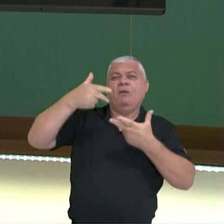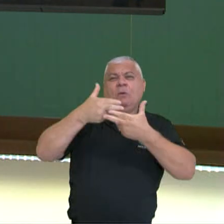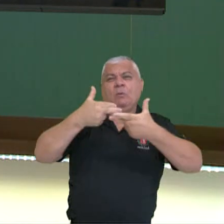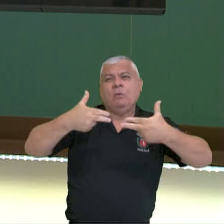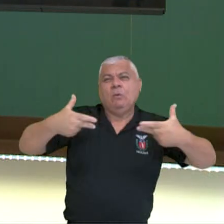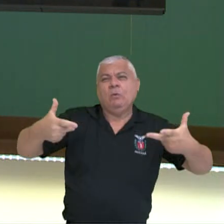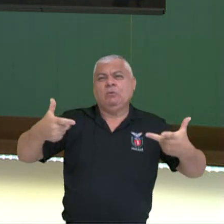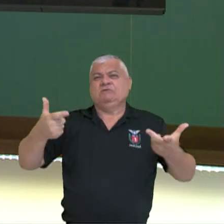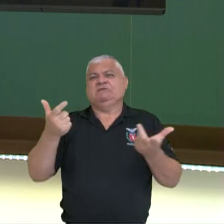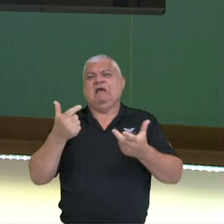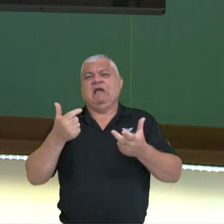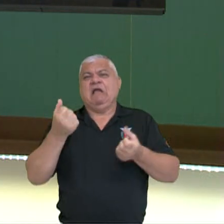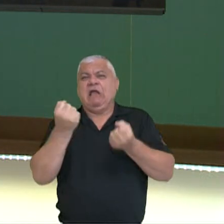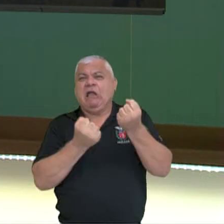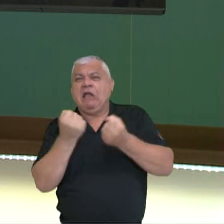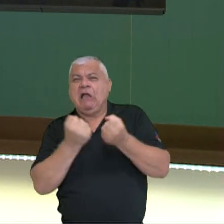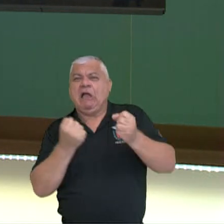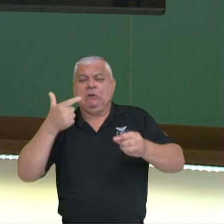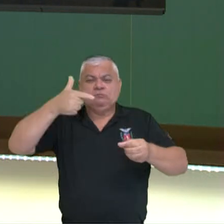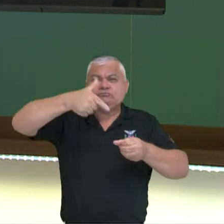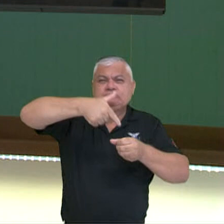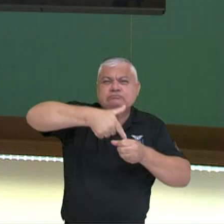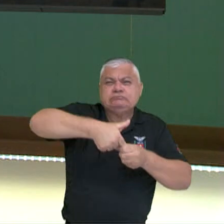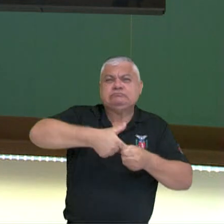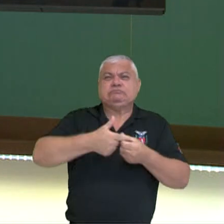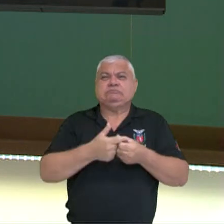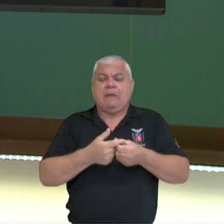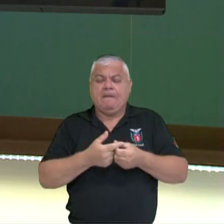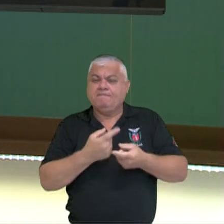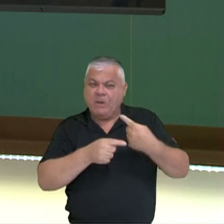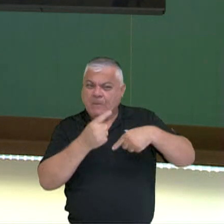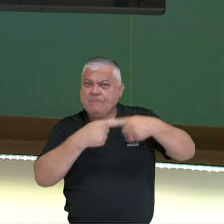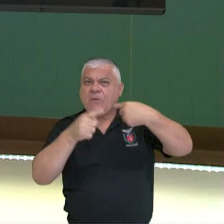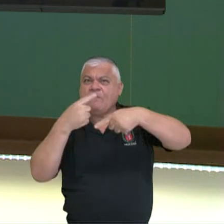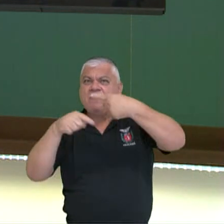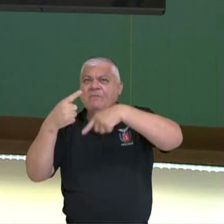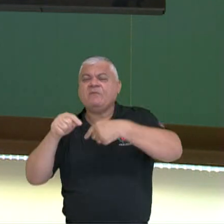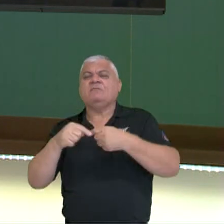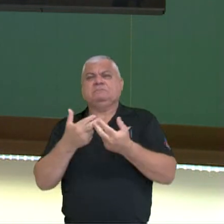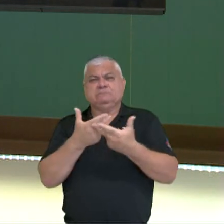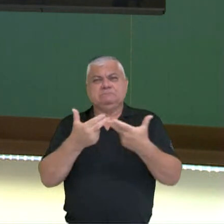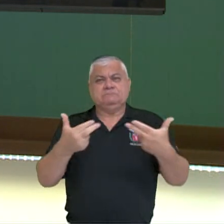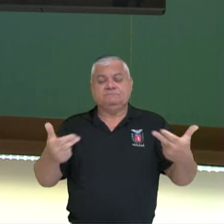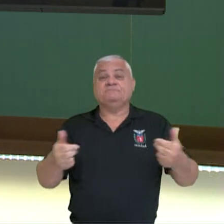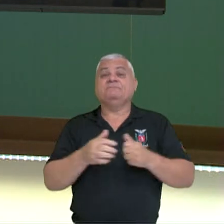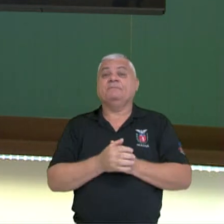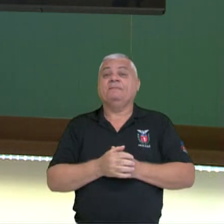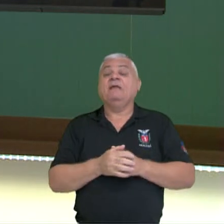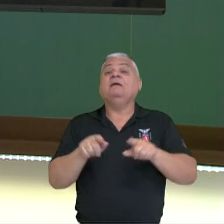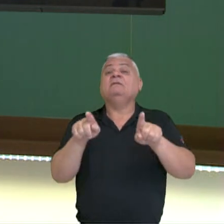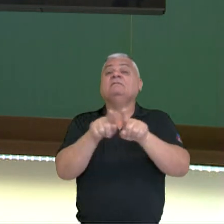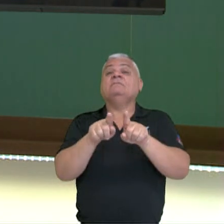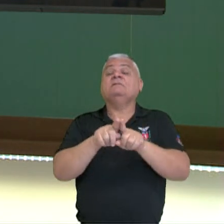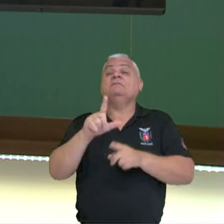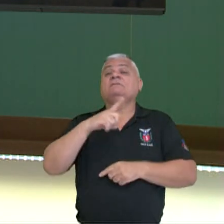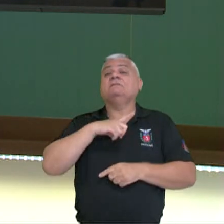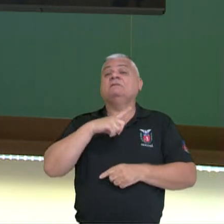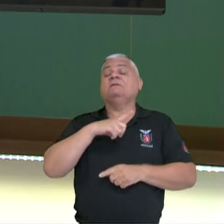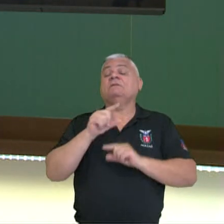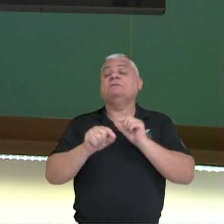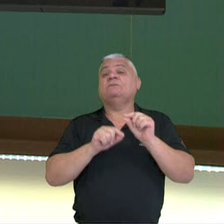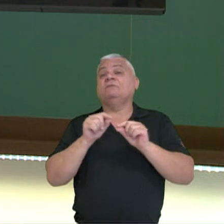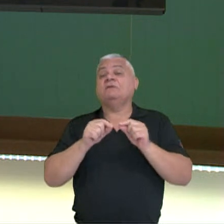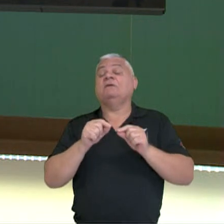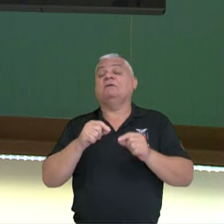o carro movido a combustível, né? Então, diversos fatores. E a gente também tem um